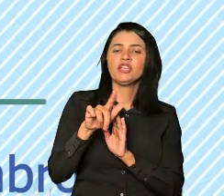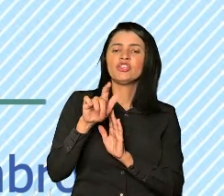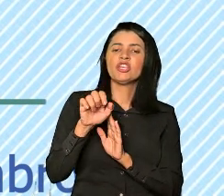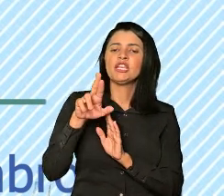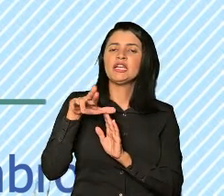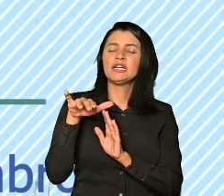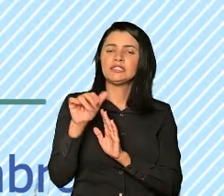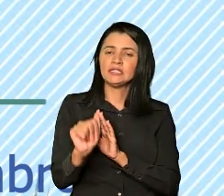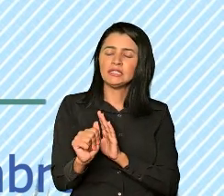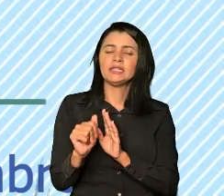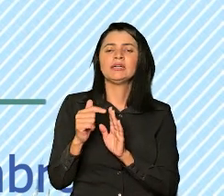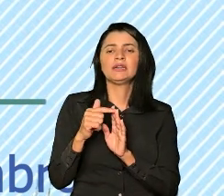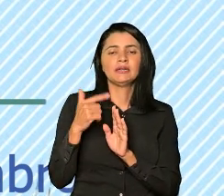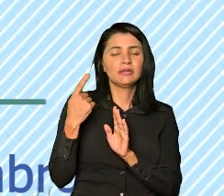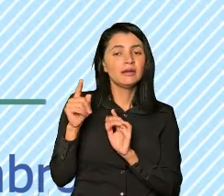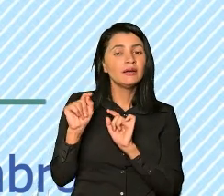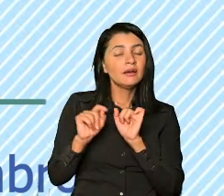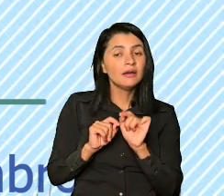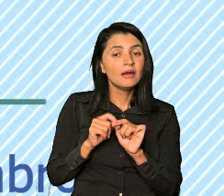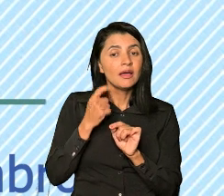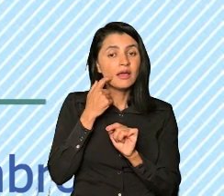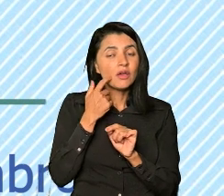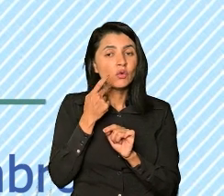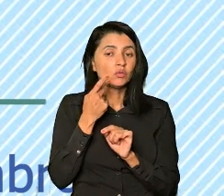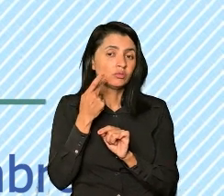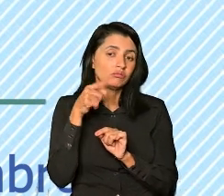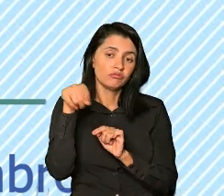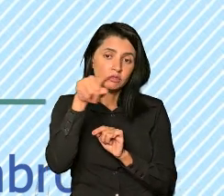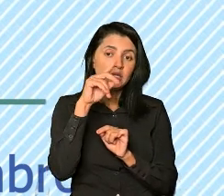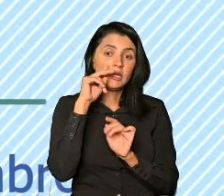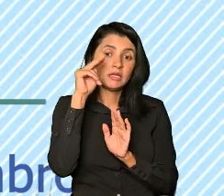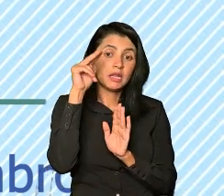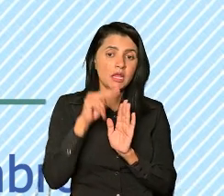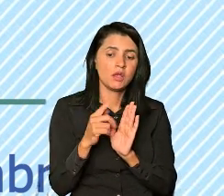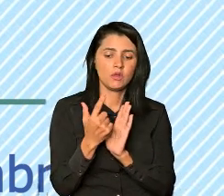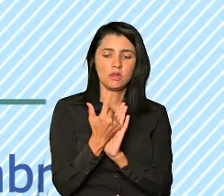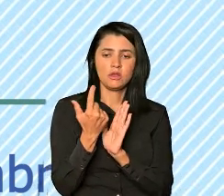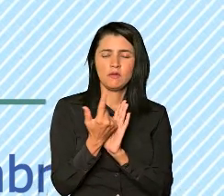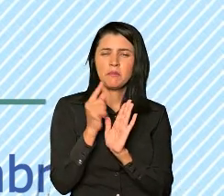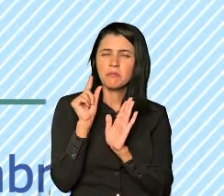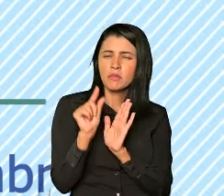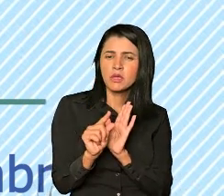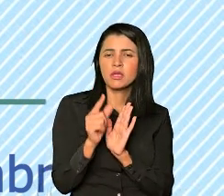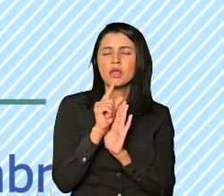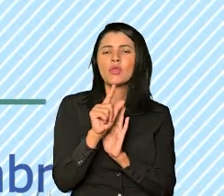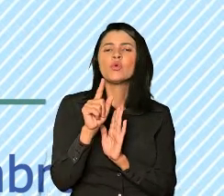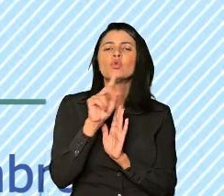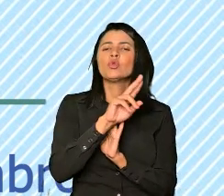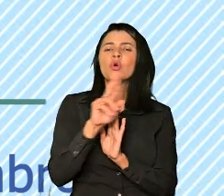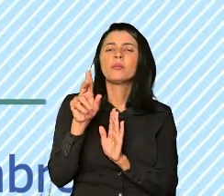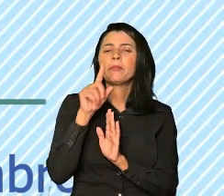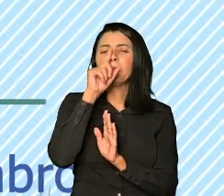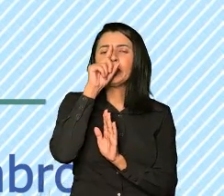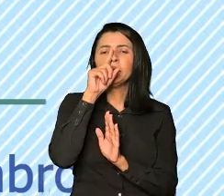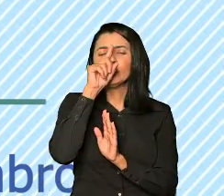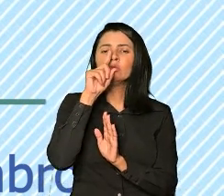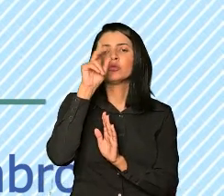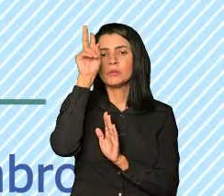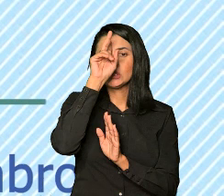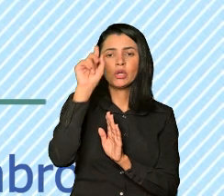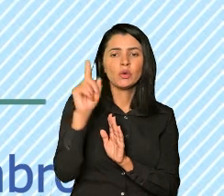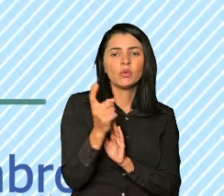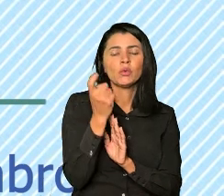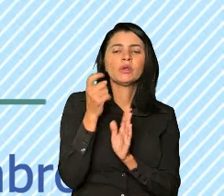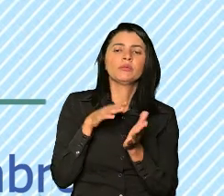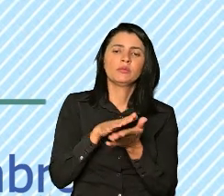a Chimamanda Adichie. Eu sugiro que todos leiam esse livro, é um pequeno livro chamado O Perigo de uma História Única,